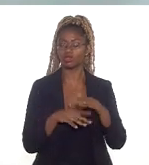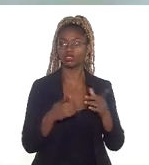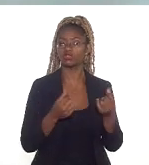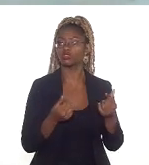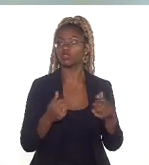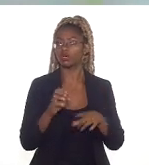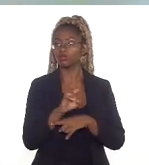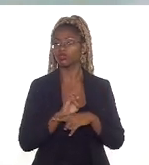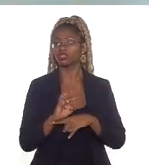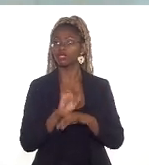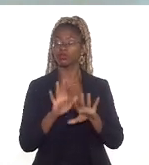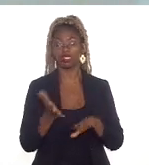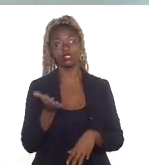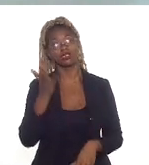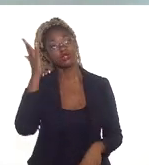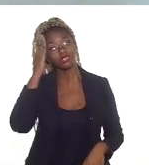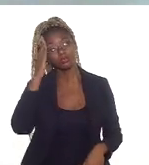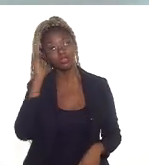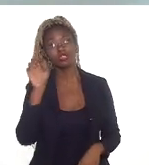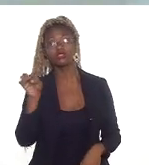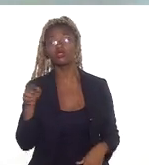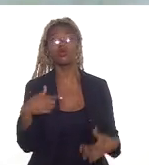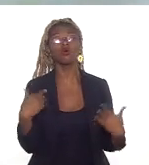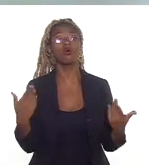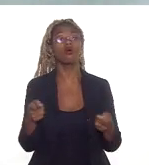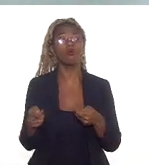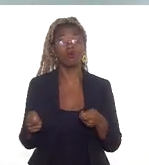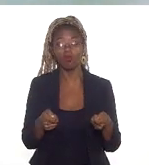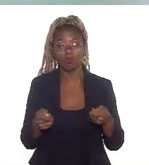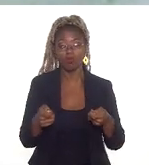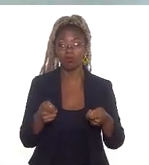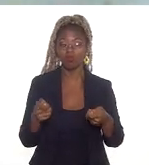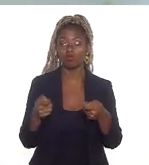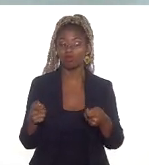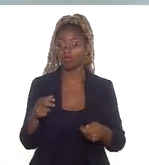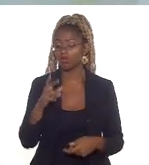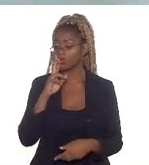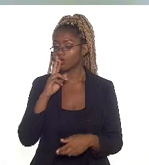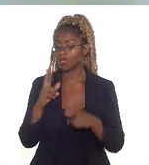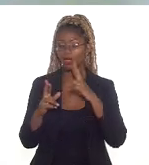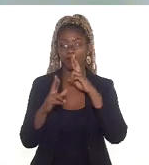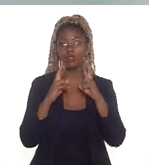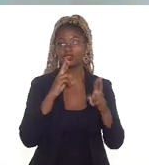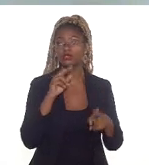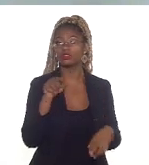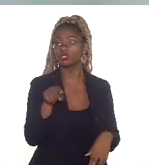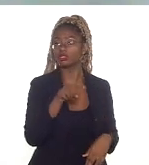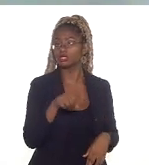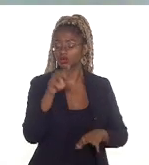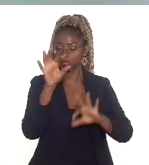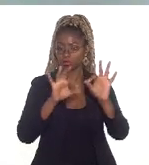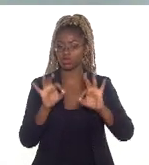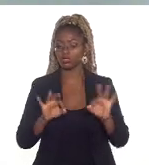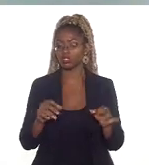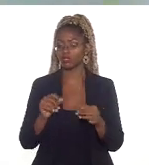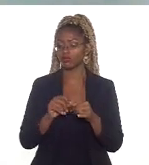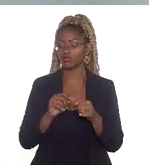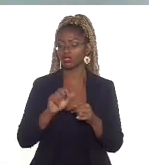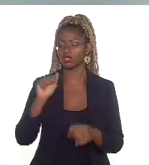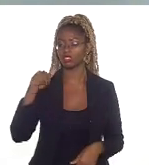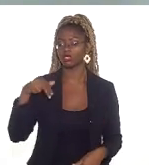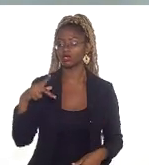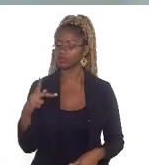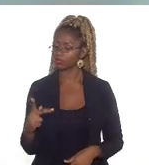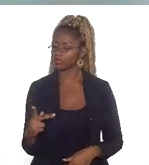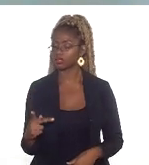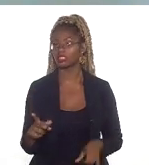queria saber isso, assim, que tipo de controle sobre o resultado desses projetos é feito sobre a ANP.